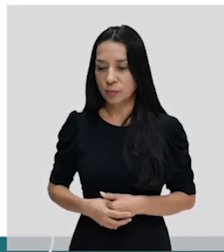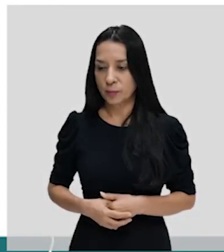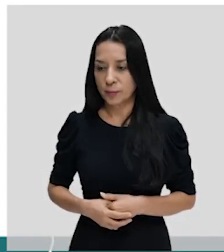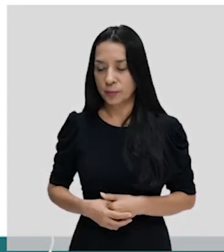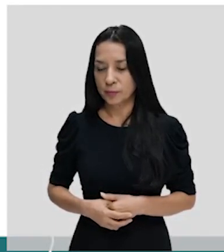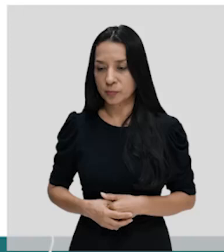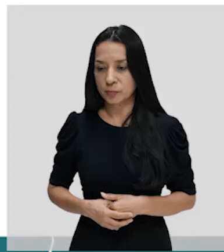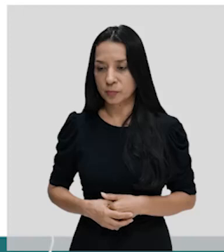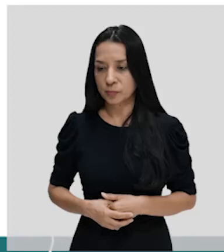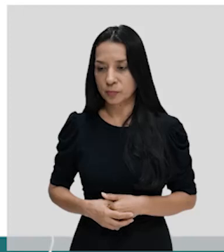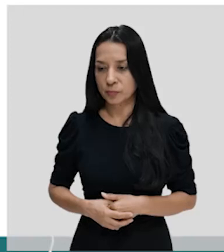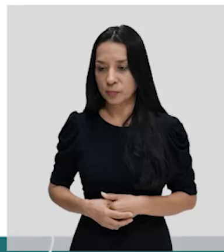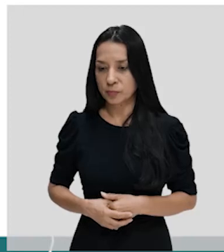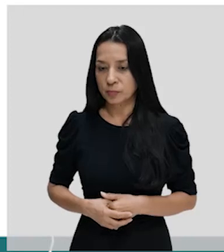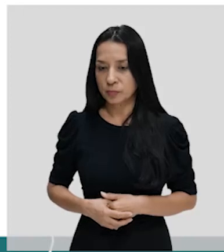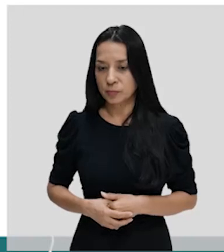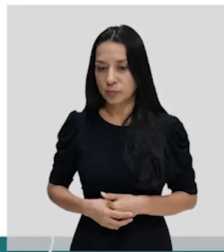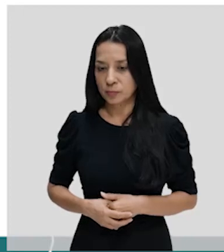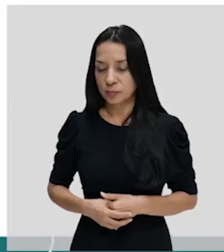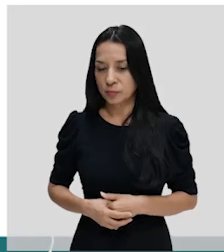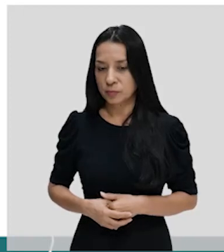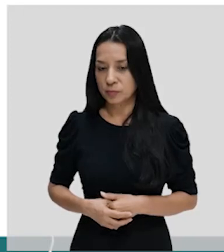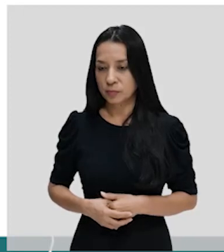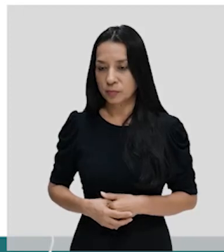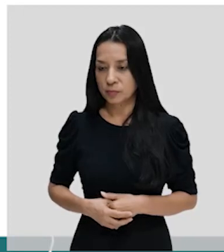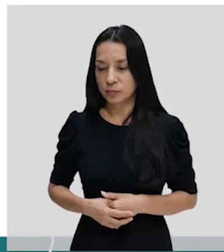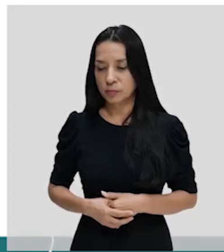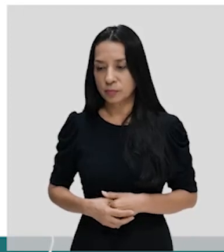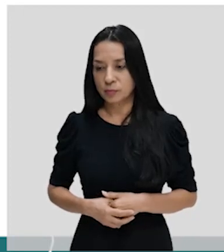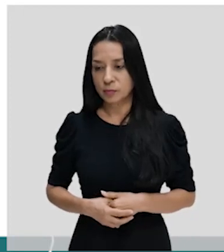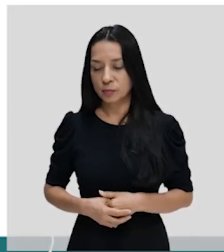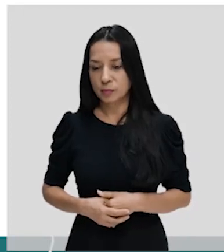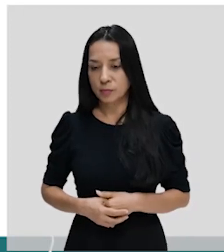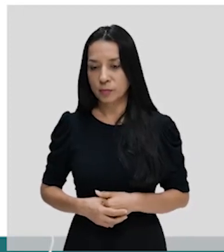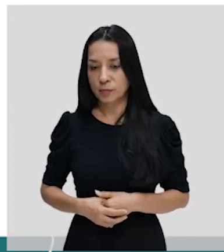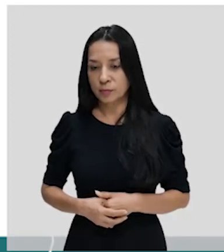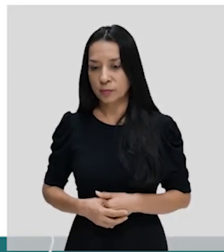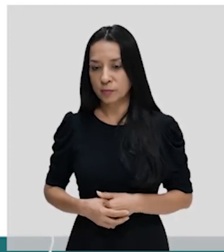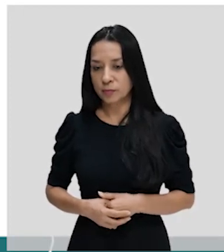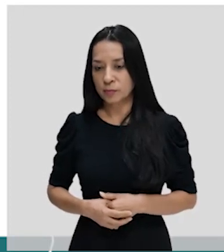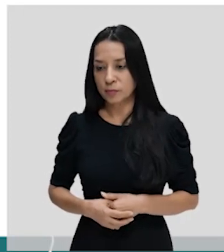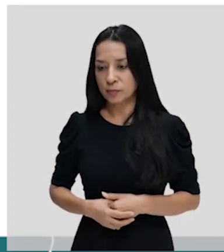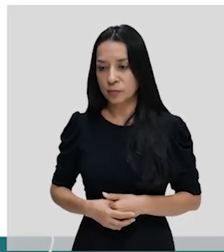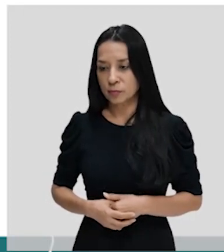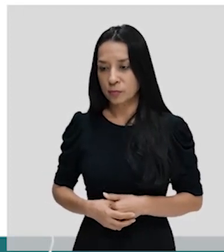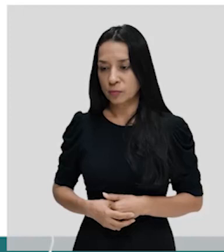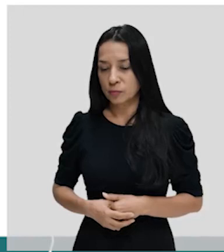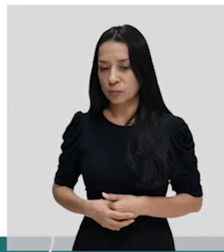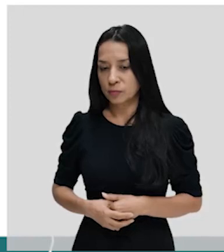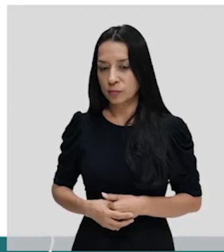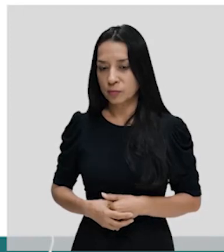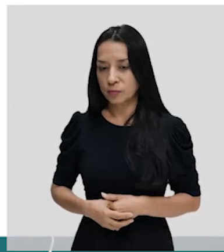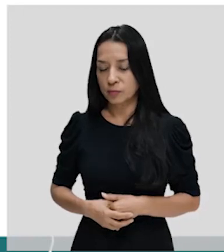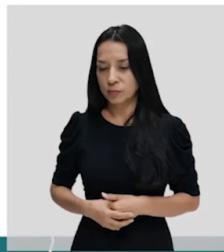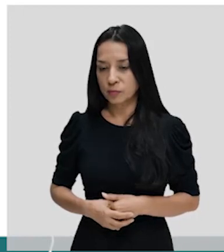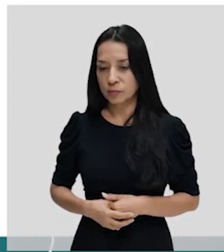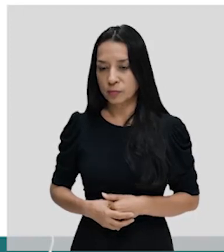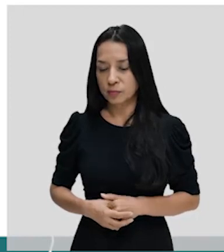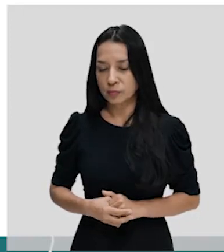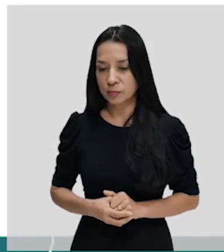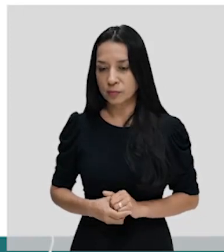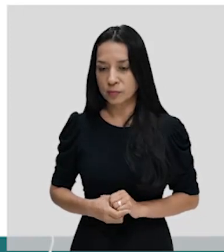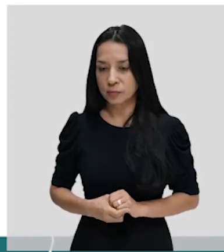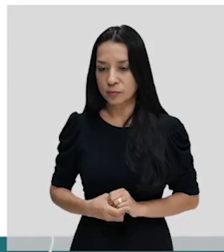são formas átonas, e pronombres posesivos, que são formas tônicas.